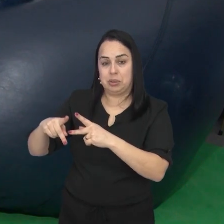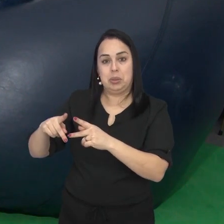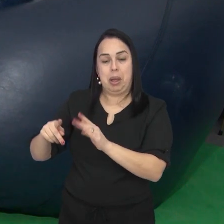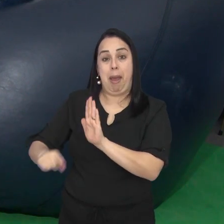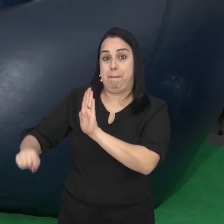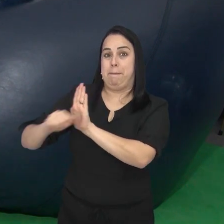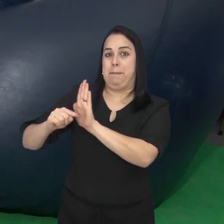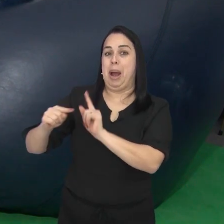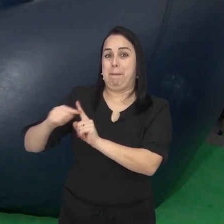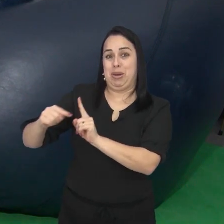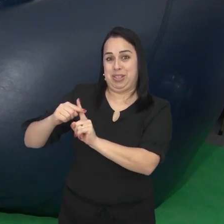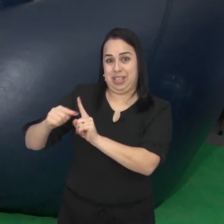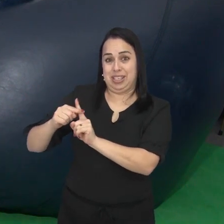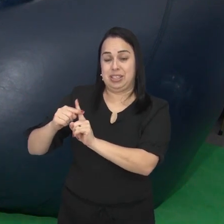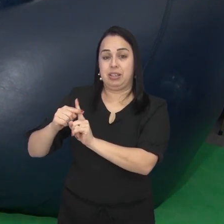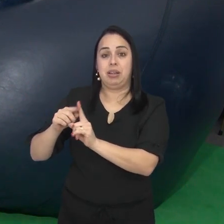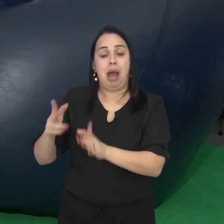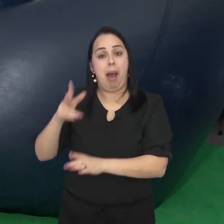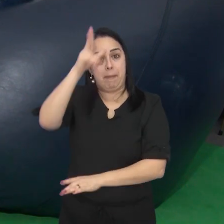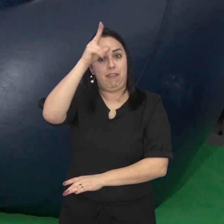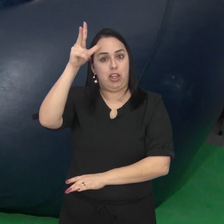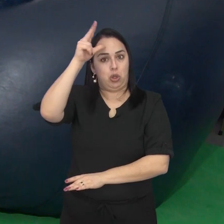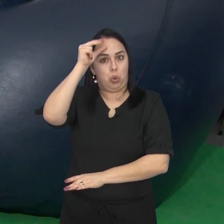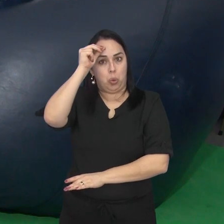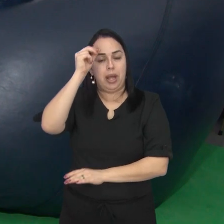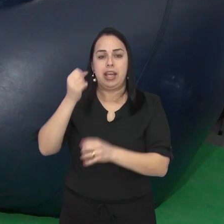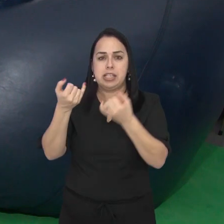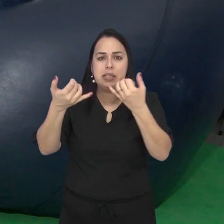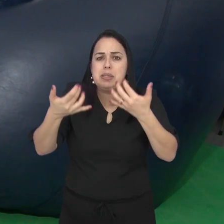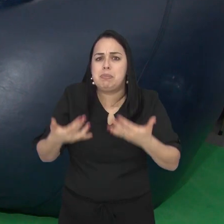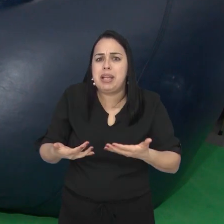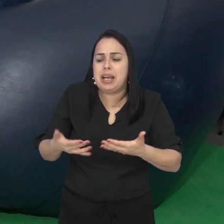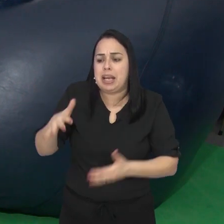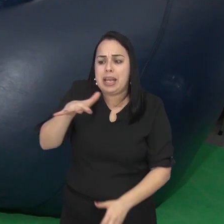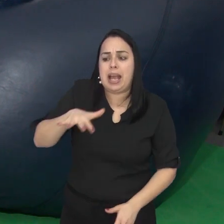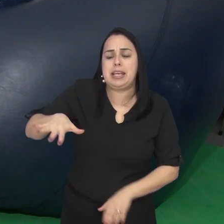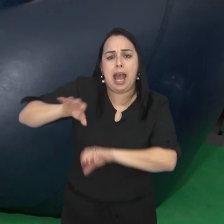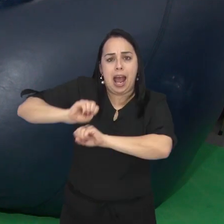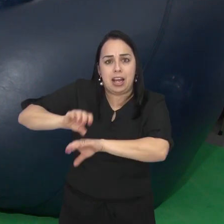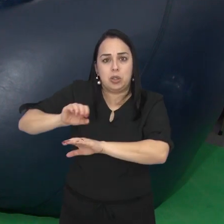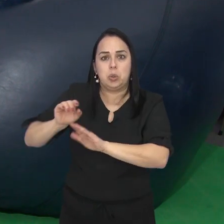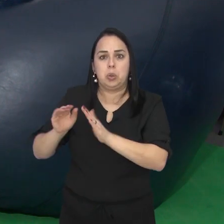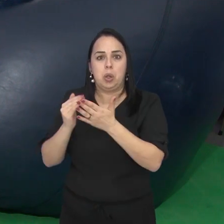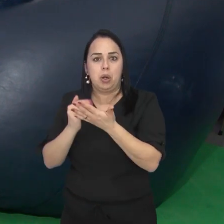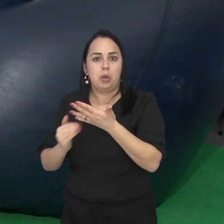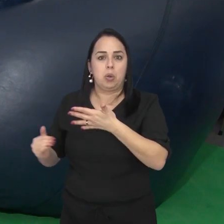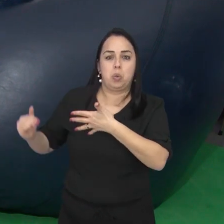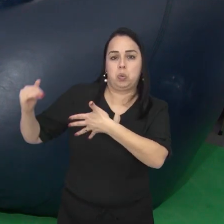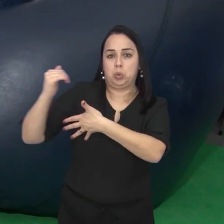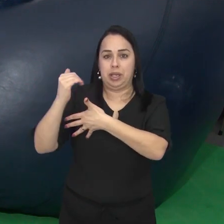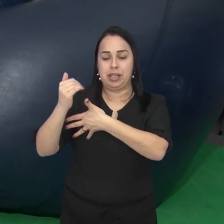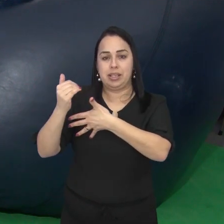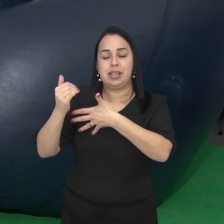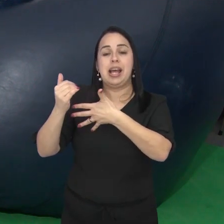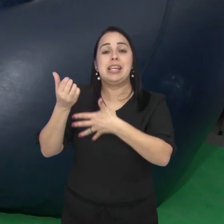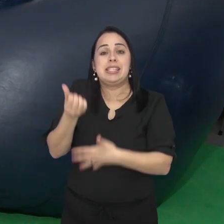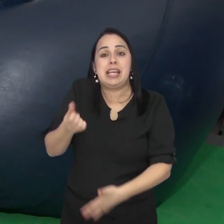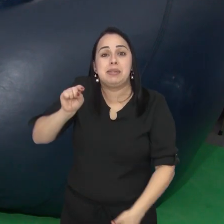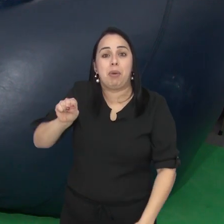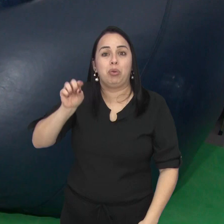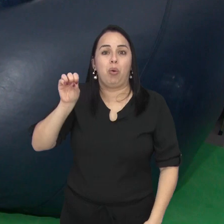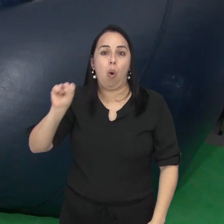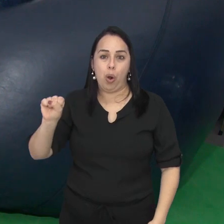possuem números mais animadores. De acordo com a Prefeitura, a rede de educação da cidade alcançou a nota média